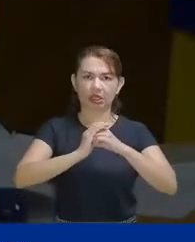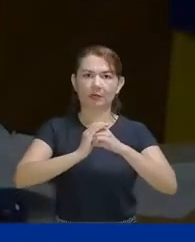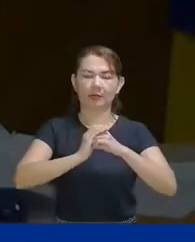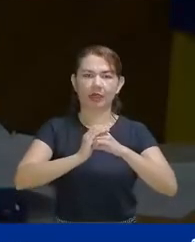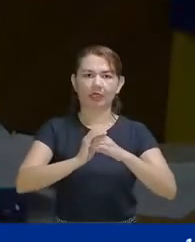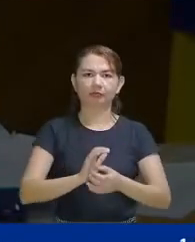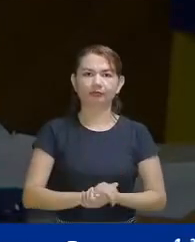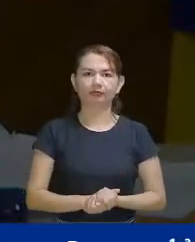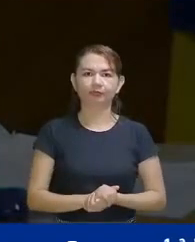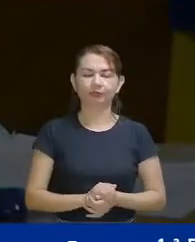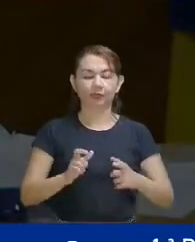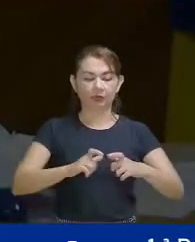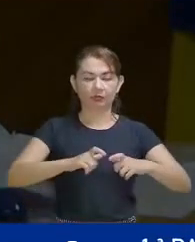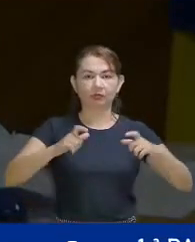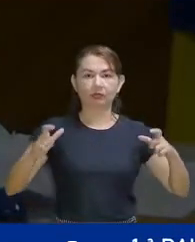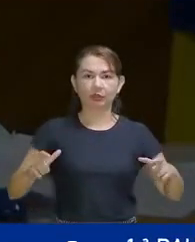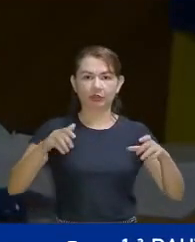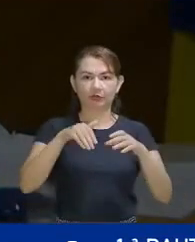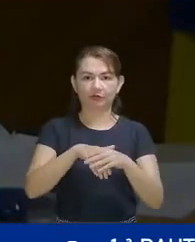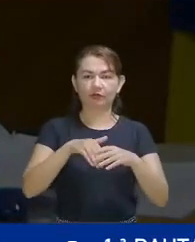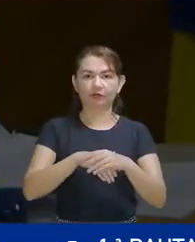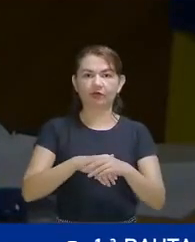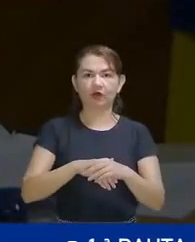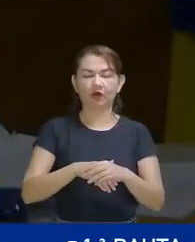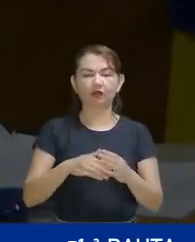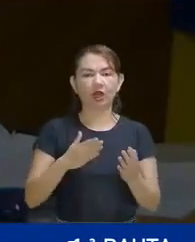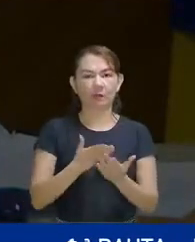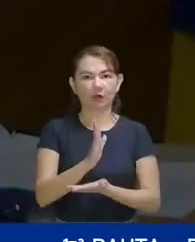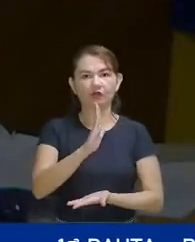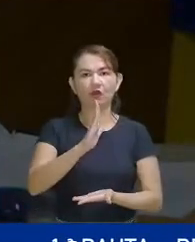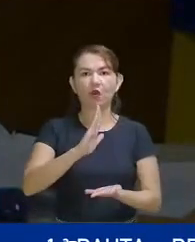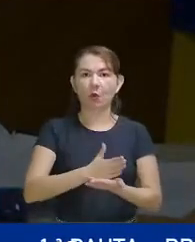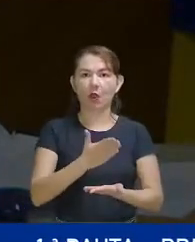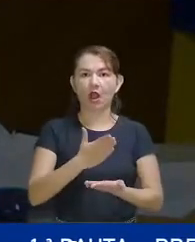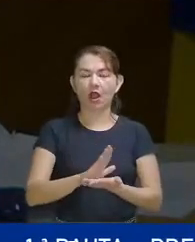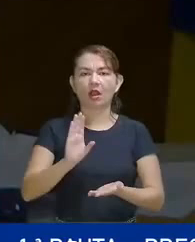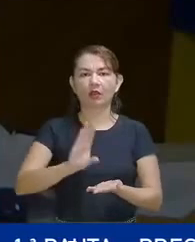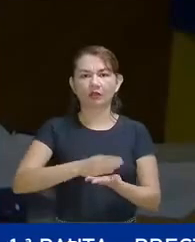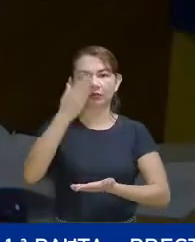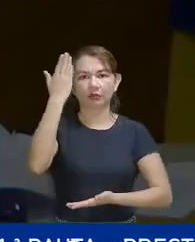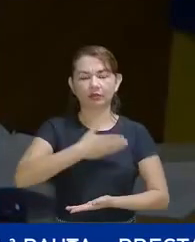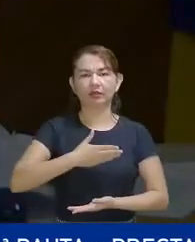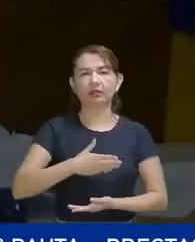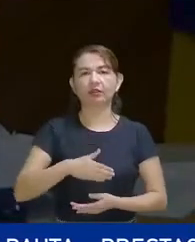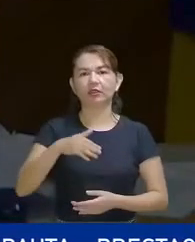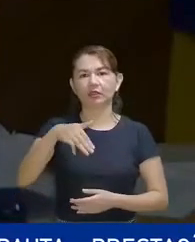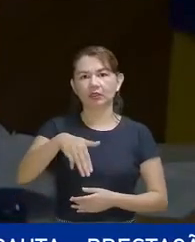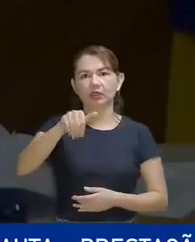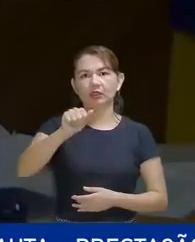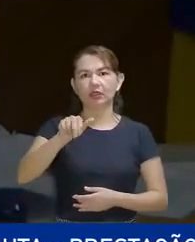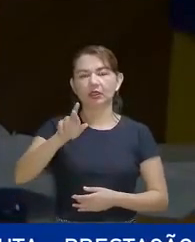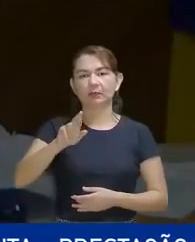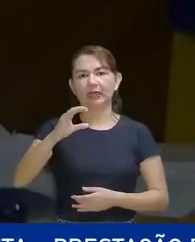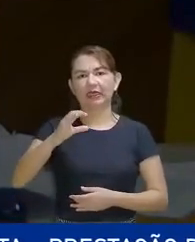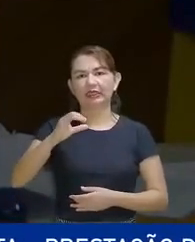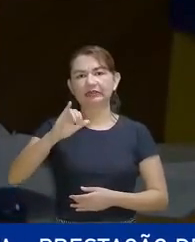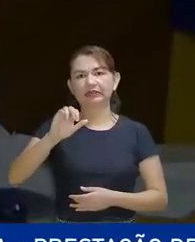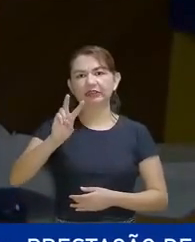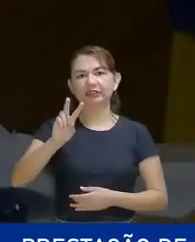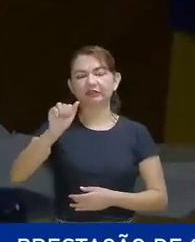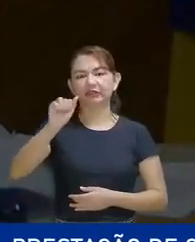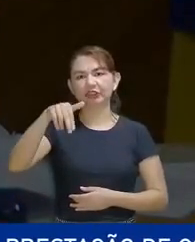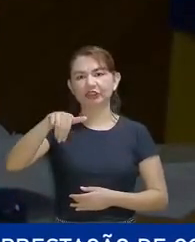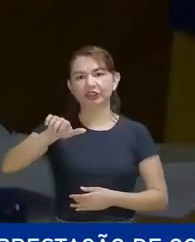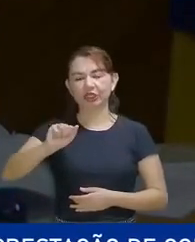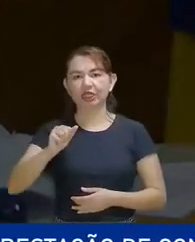Amapá, por maioria, aprovou com ressalvas a prestação de contas de Marcivânia do Socorro da Rocha Flecha,